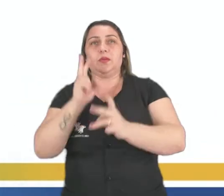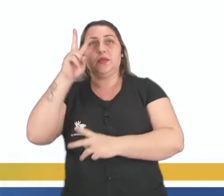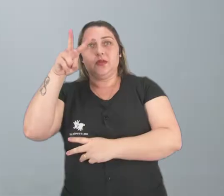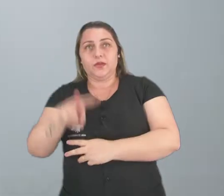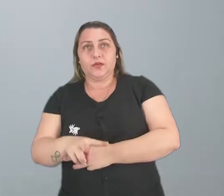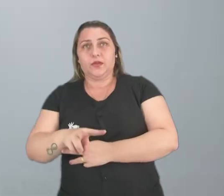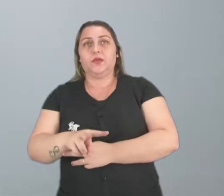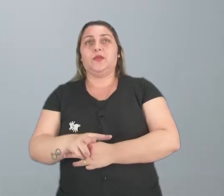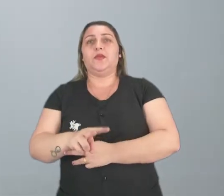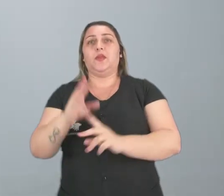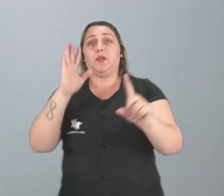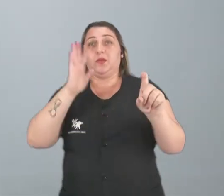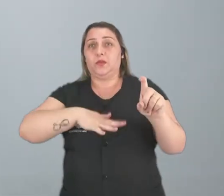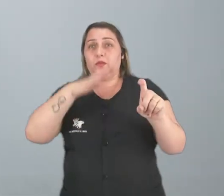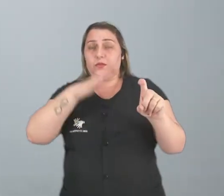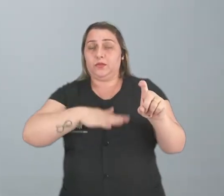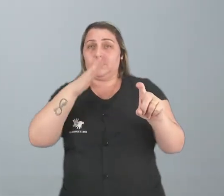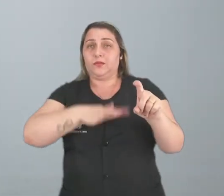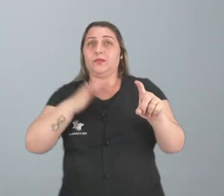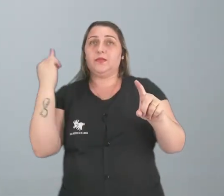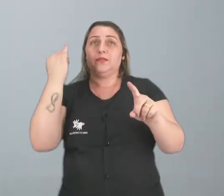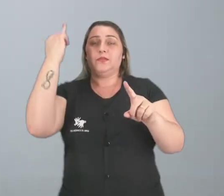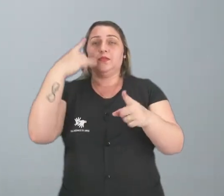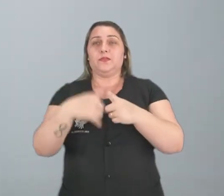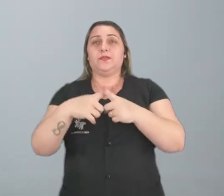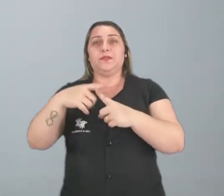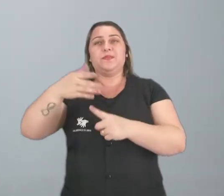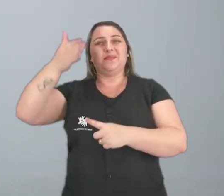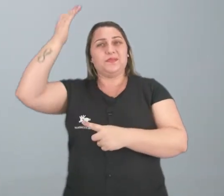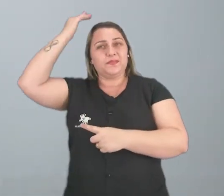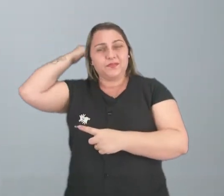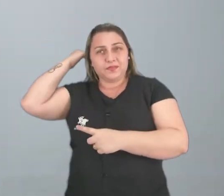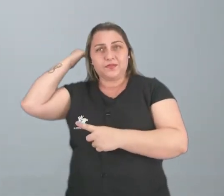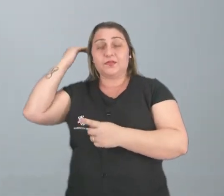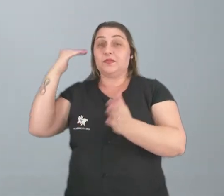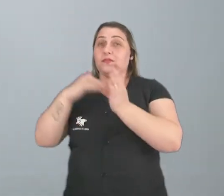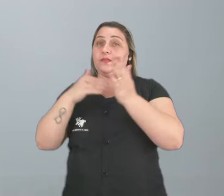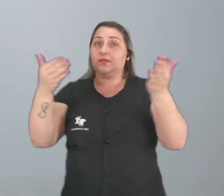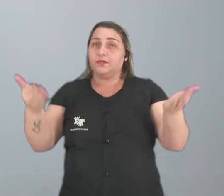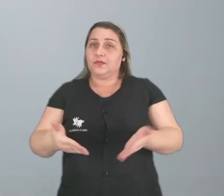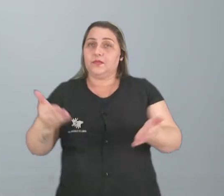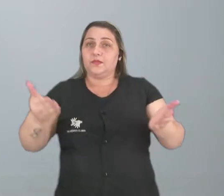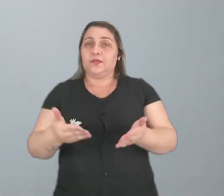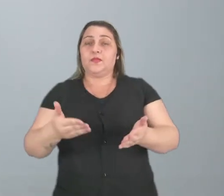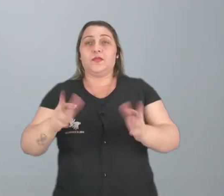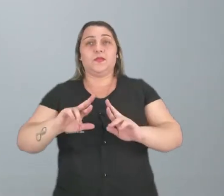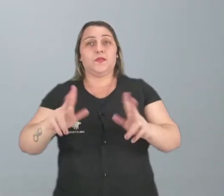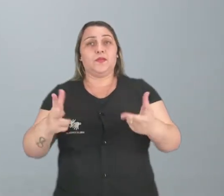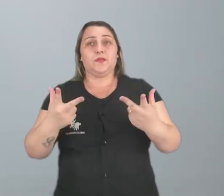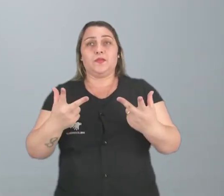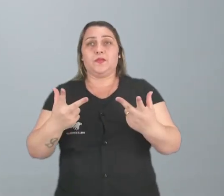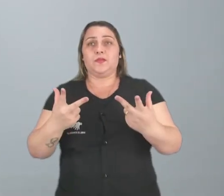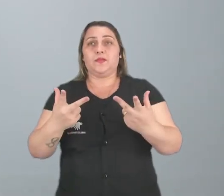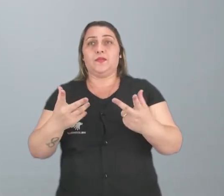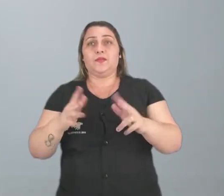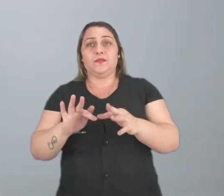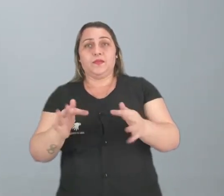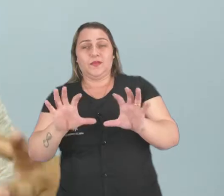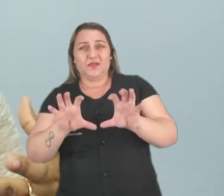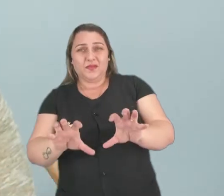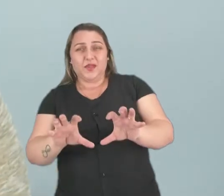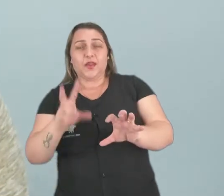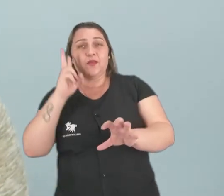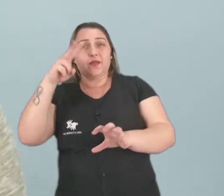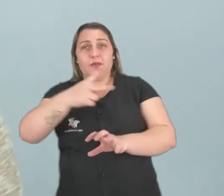ver um mito bem interessante, né? Porque naquela época e até hoje não é comum nós vermos pessoas que